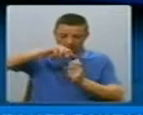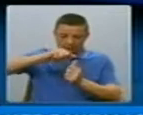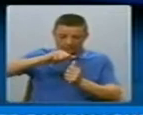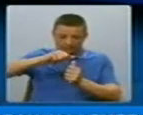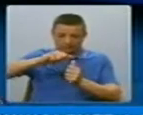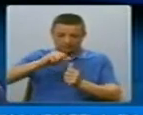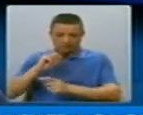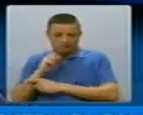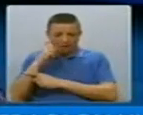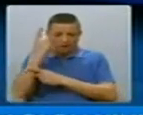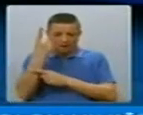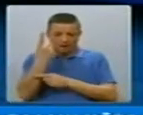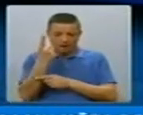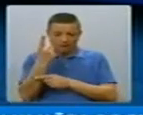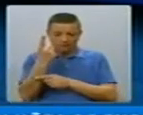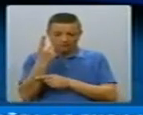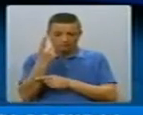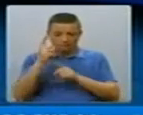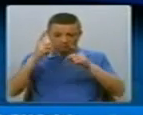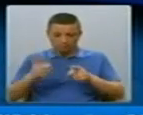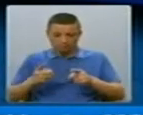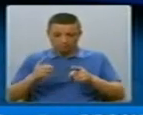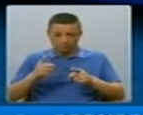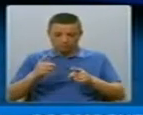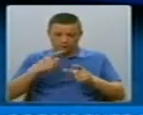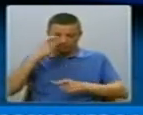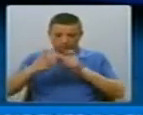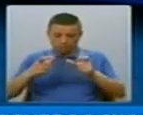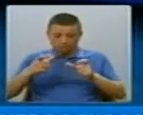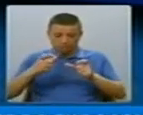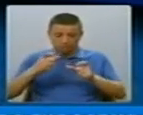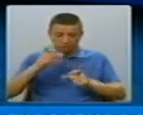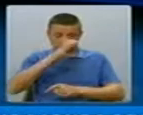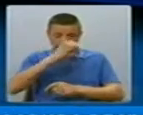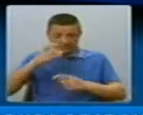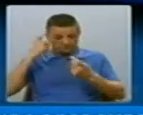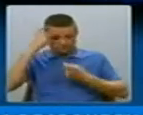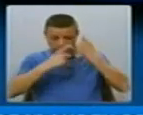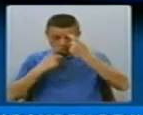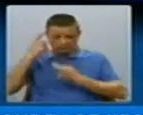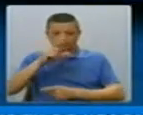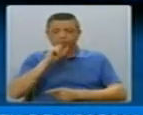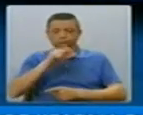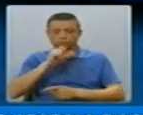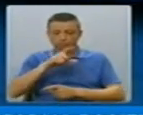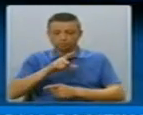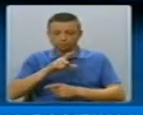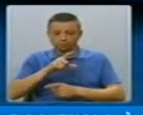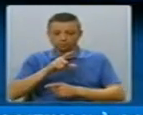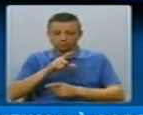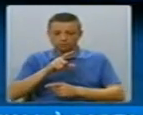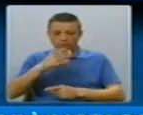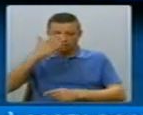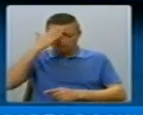mais rapidamente do que aquilo que os cientistas pensavam. E tudo isto é apenas possível devido à extraordinária